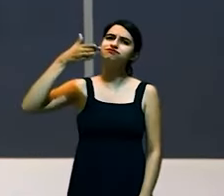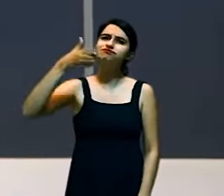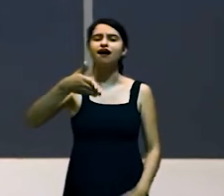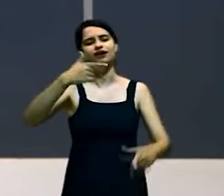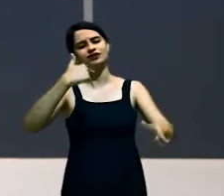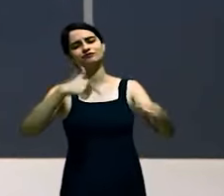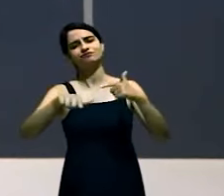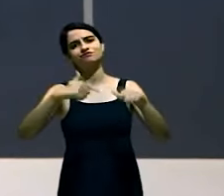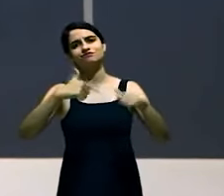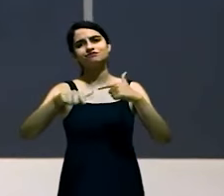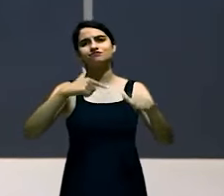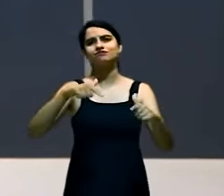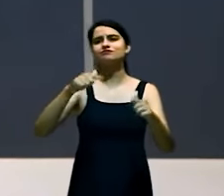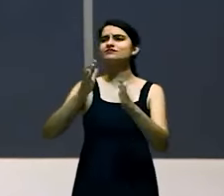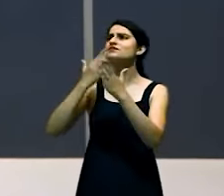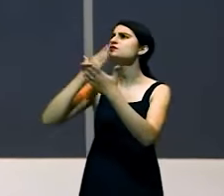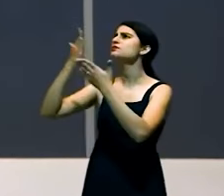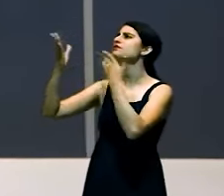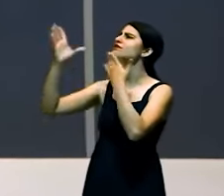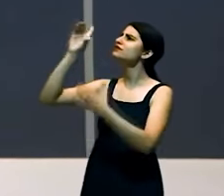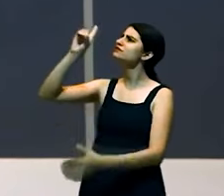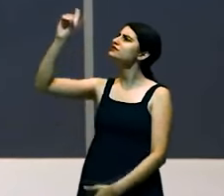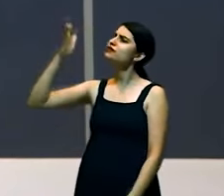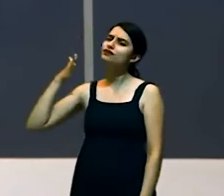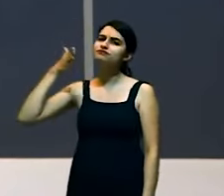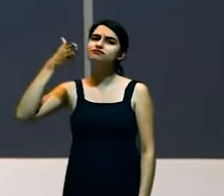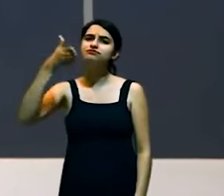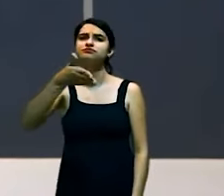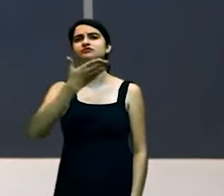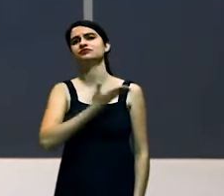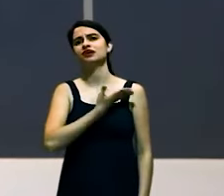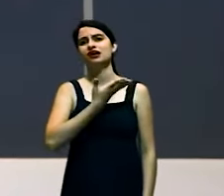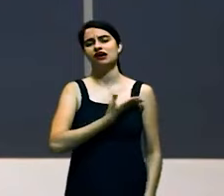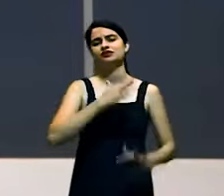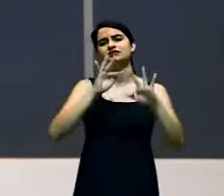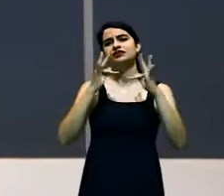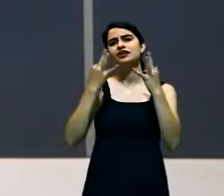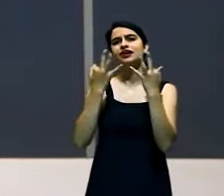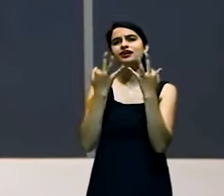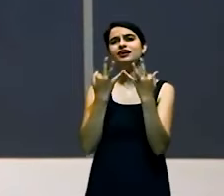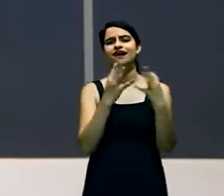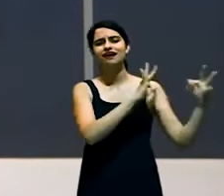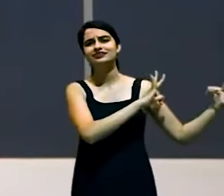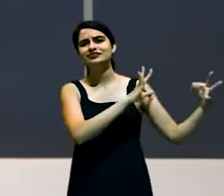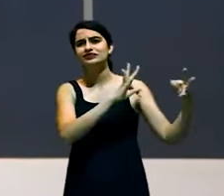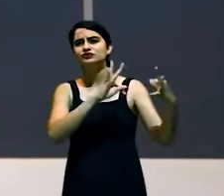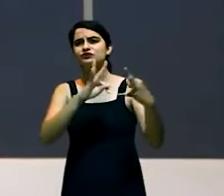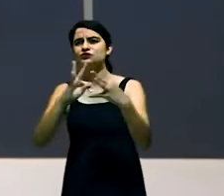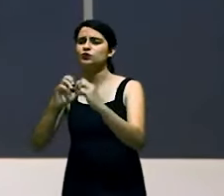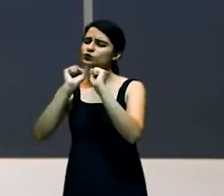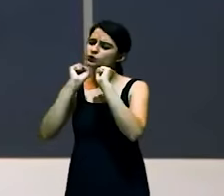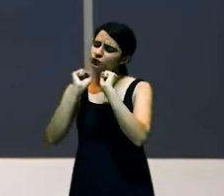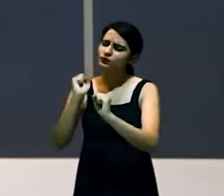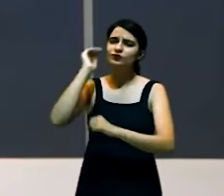emprego. Visita os nossos familiares, os nossos amigos. E que eles possam entender que o Senhor